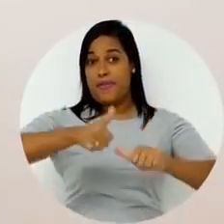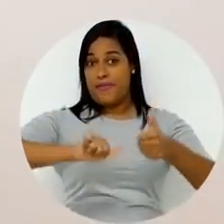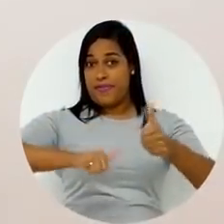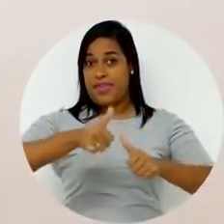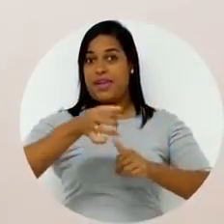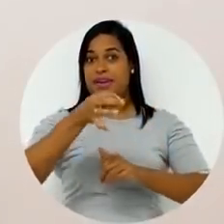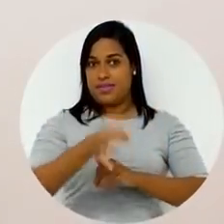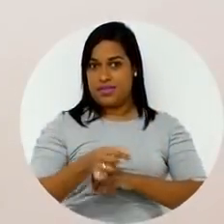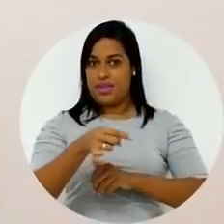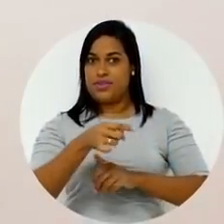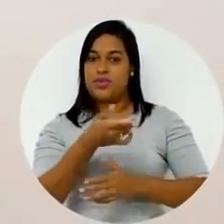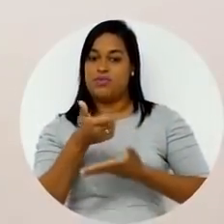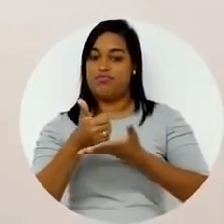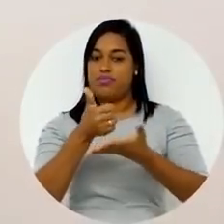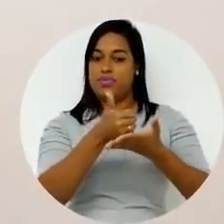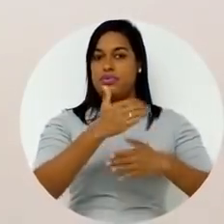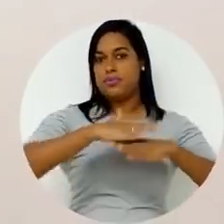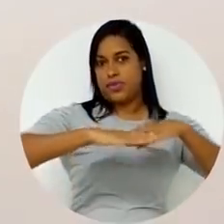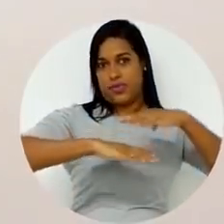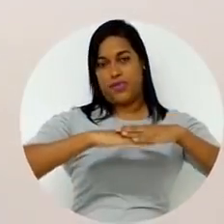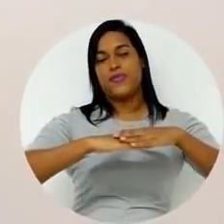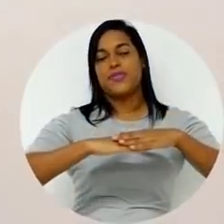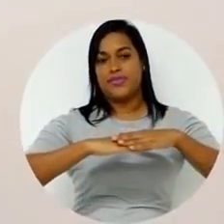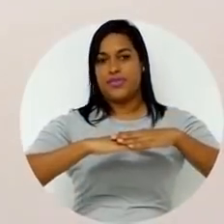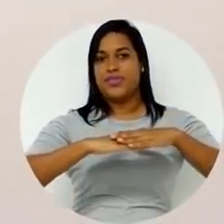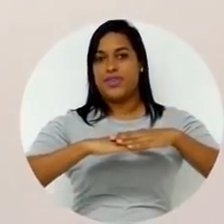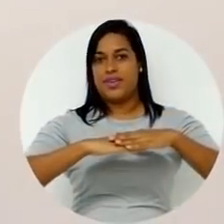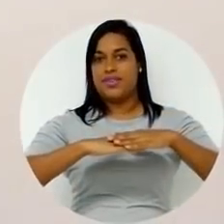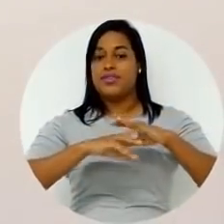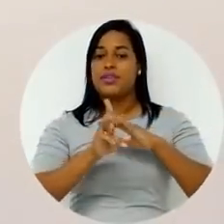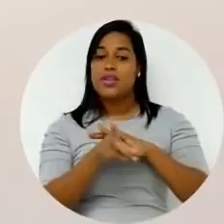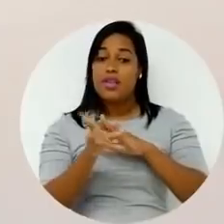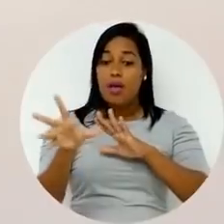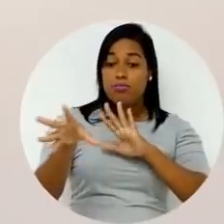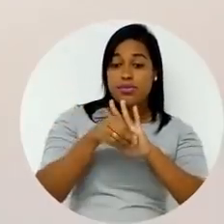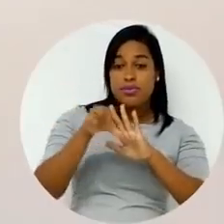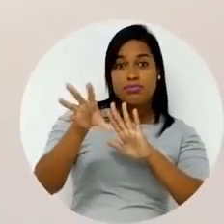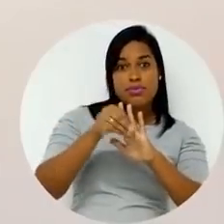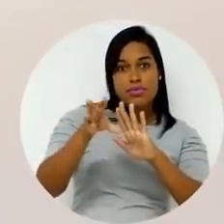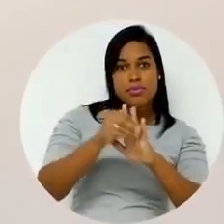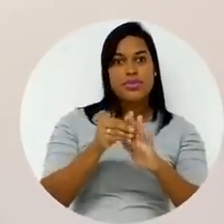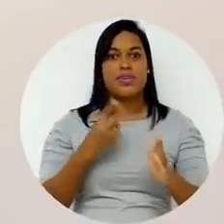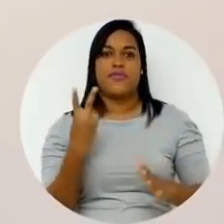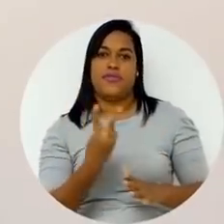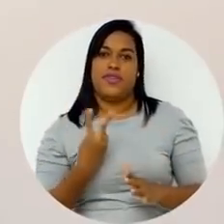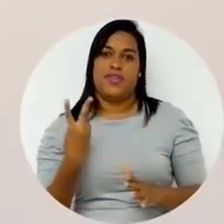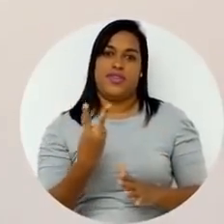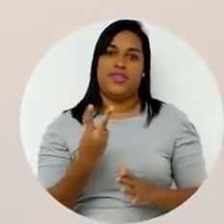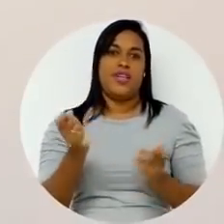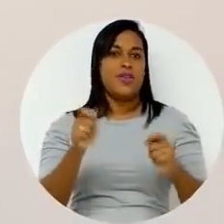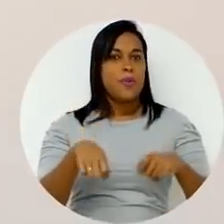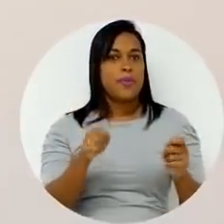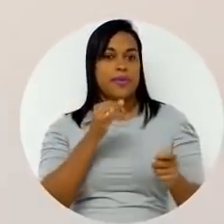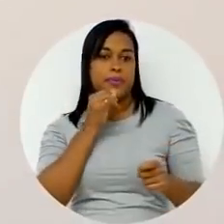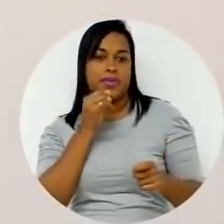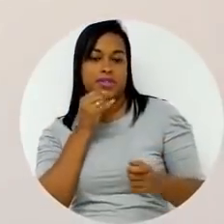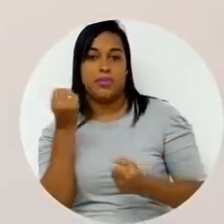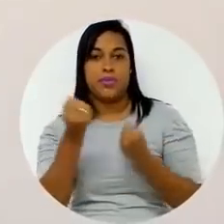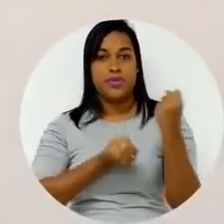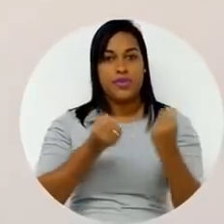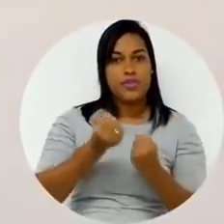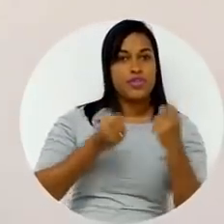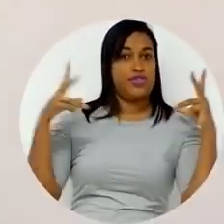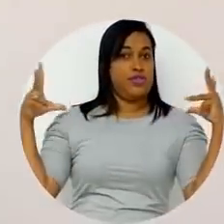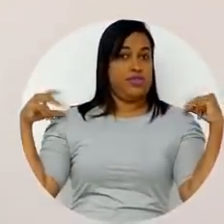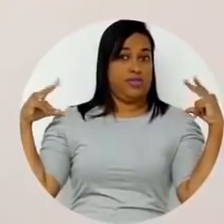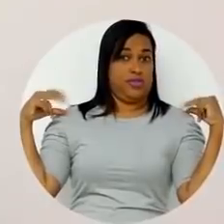qualificar adequadamente seus colaboradores, ela está agregando competências, permitindo que um motorista, um cobrador de